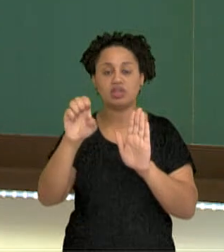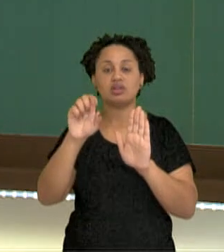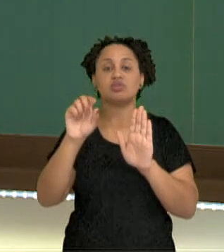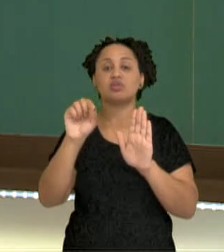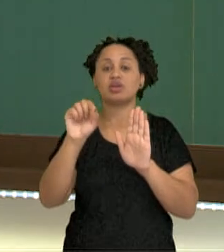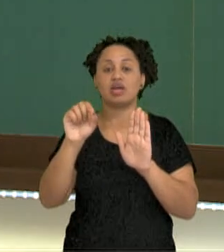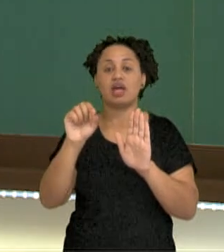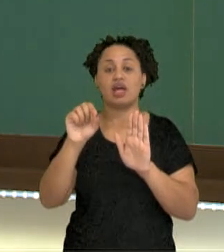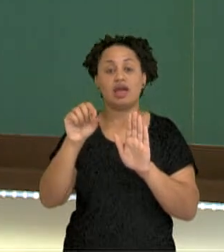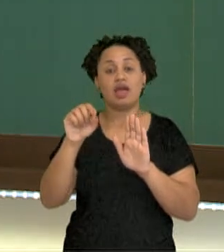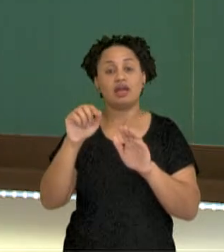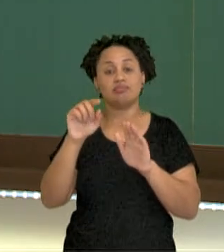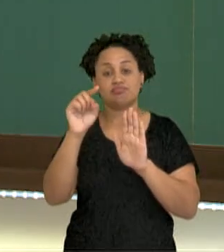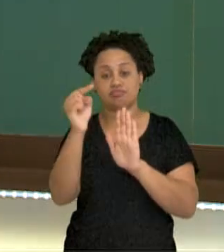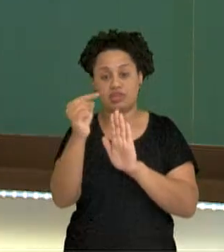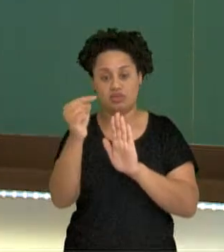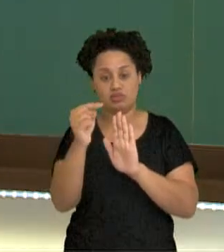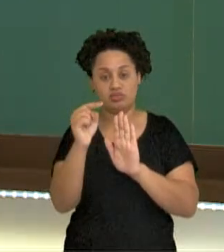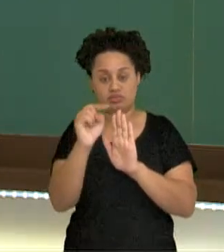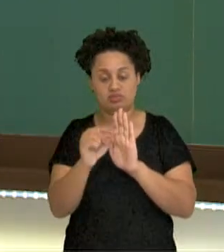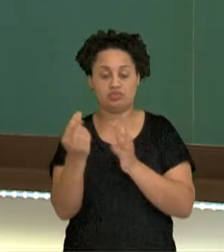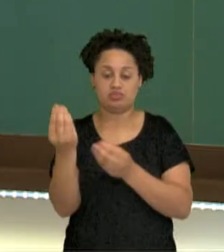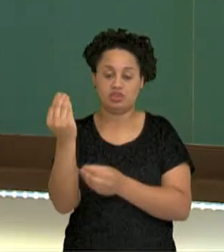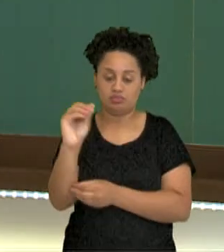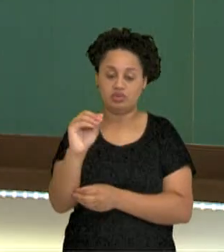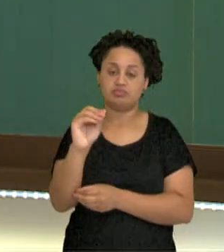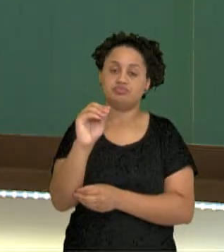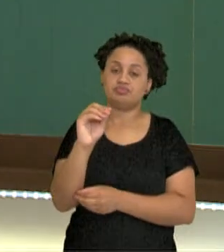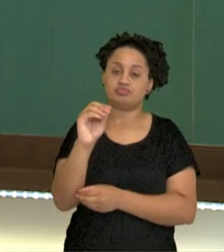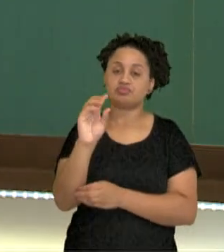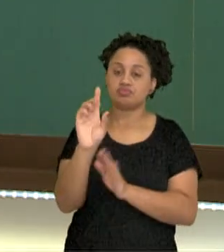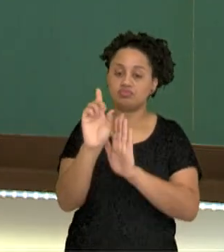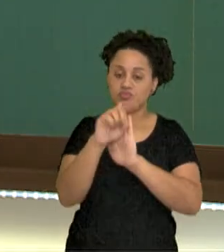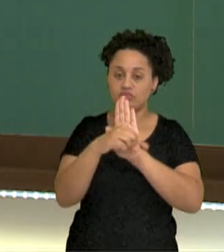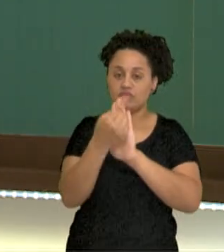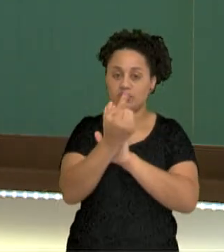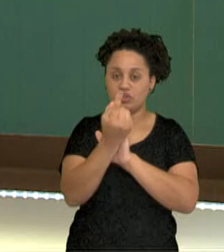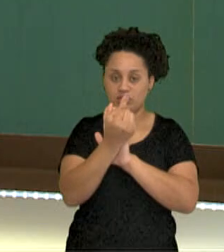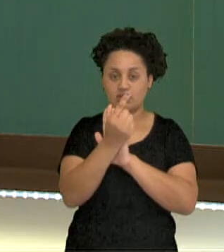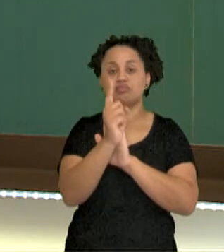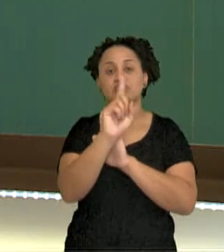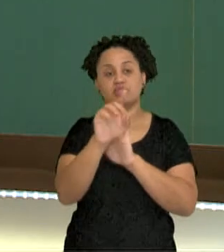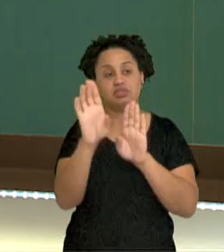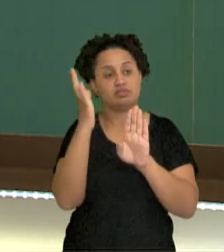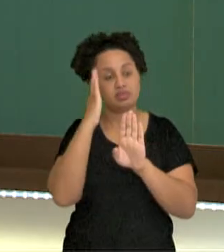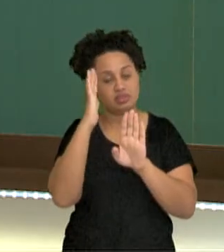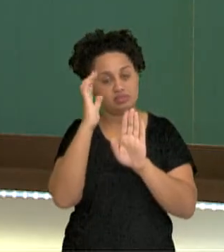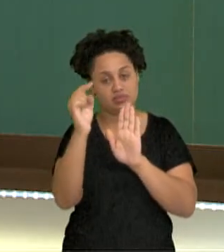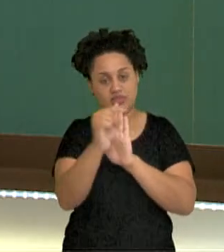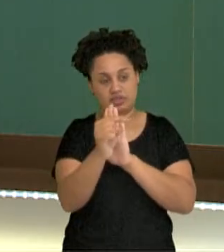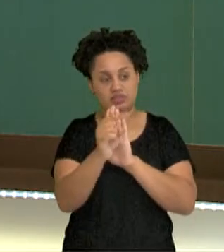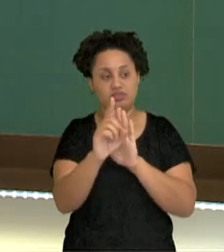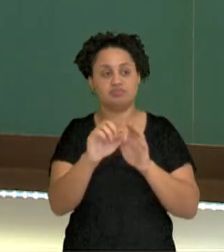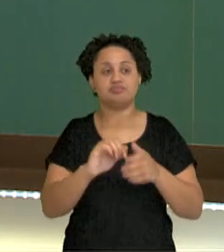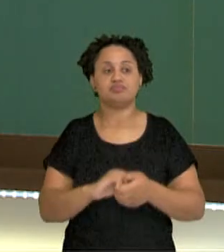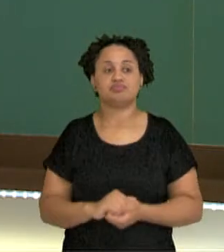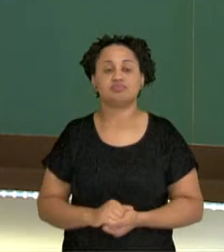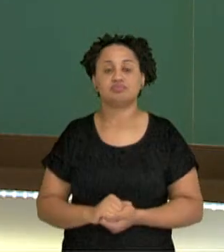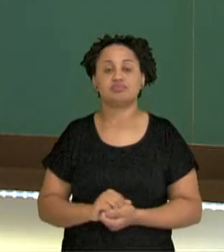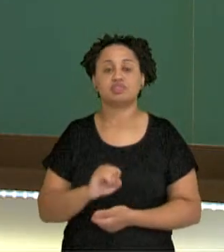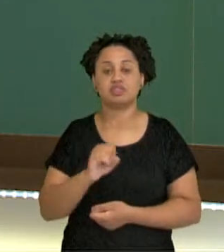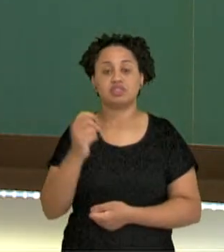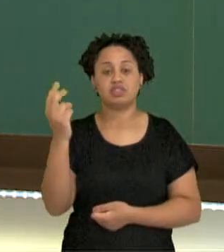quadrante é negativo. Então, você já anota qual quadrante, o sinal para não errar depois no final. Se ele está no